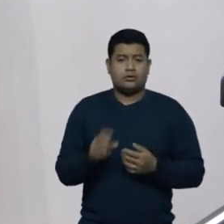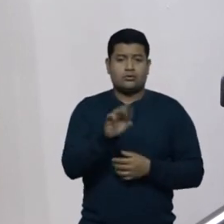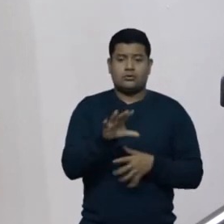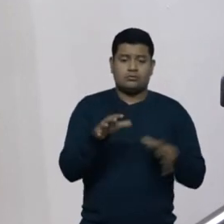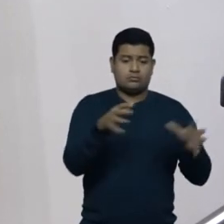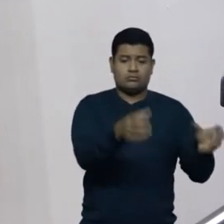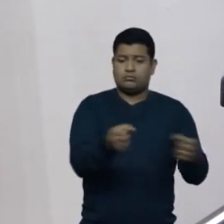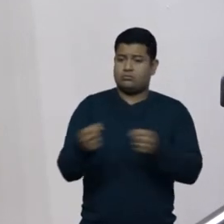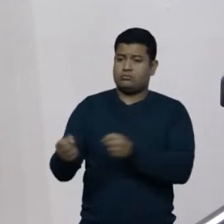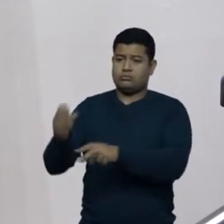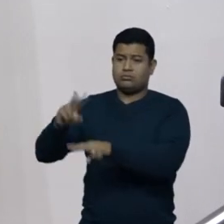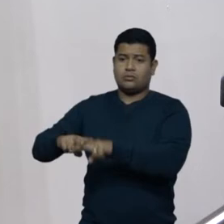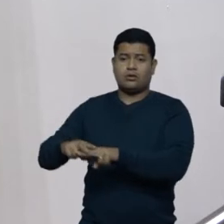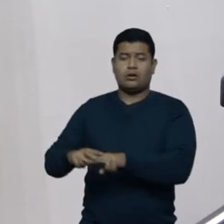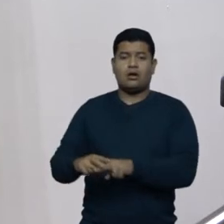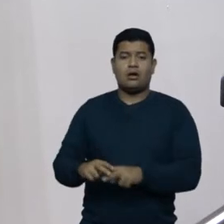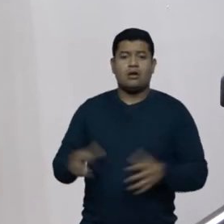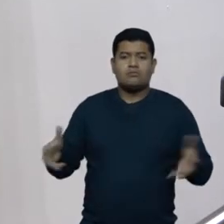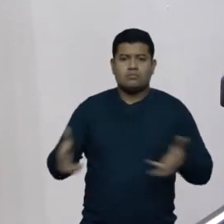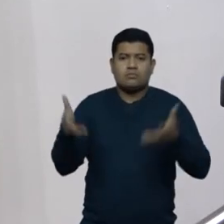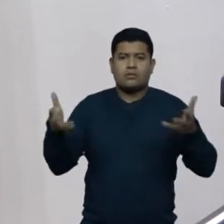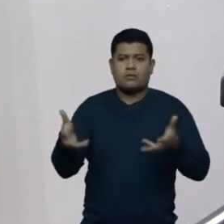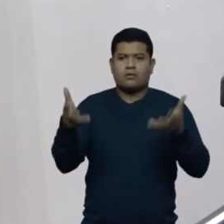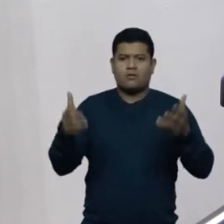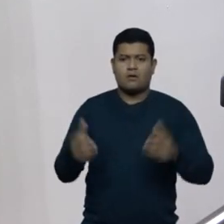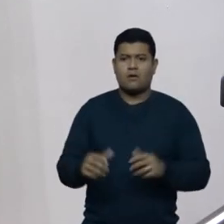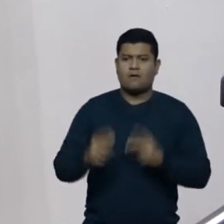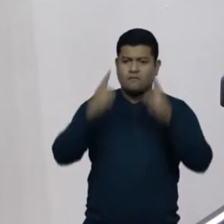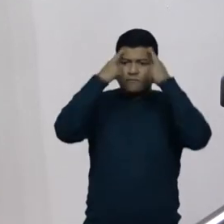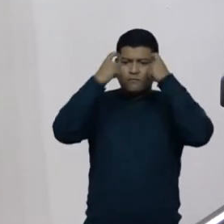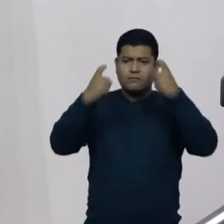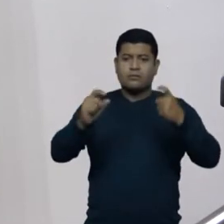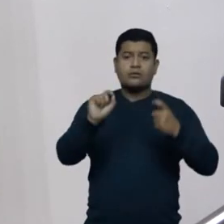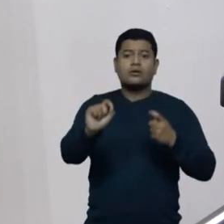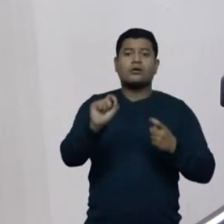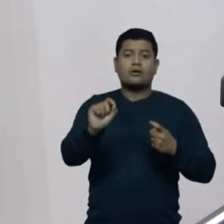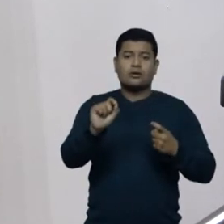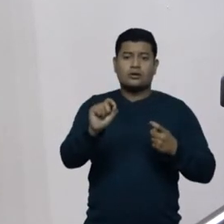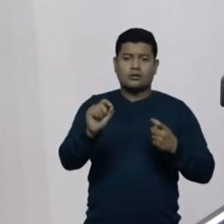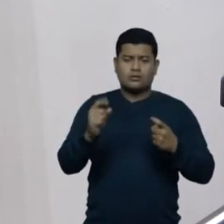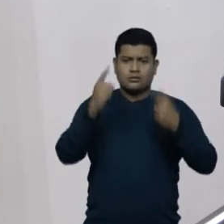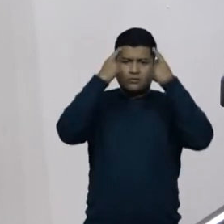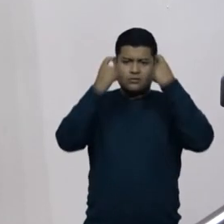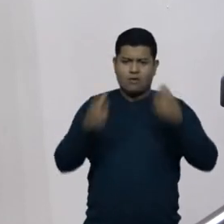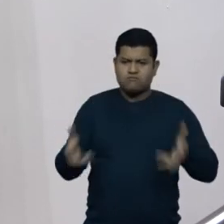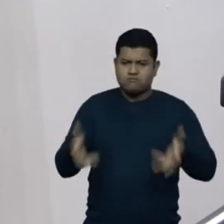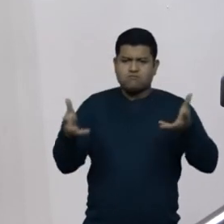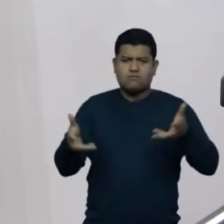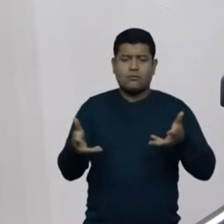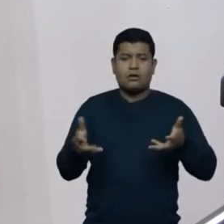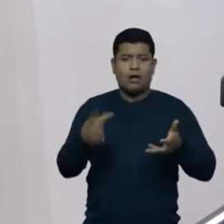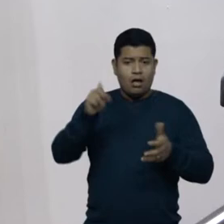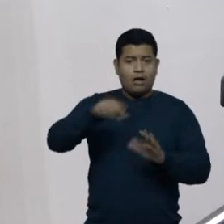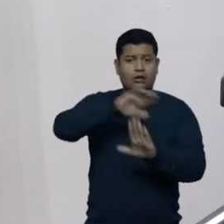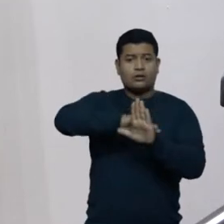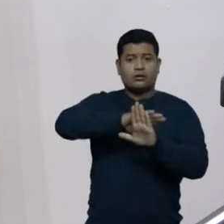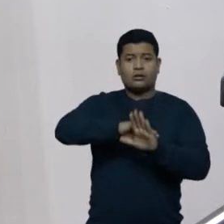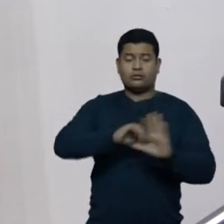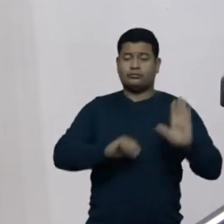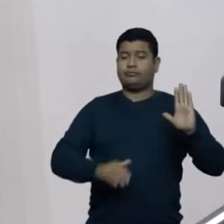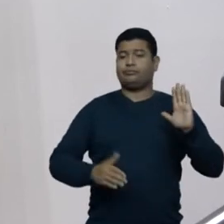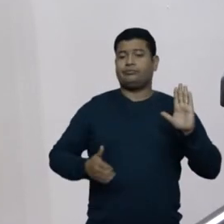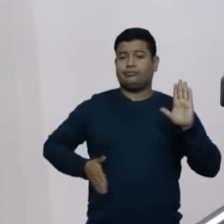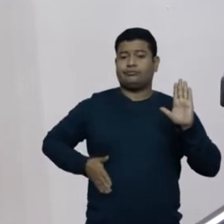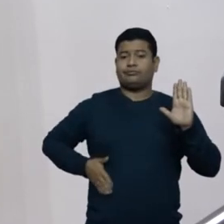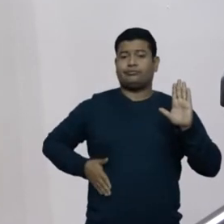é a criminalidade. Mas alguns órgãos de imprensa procuram criar um